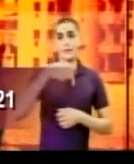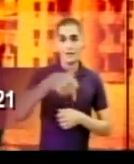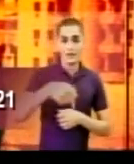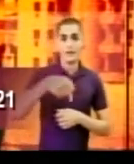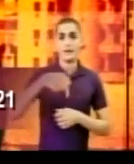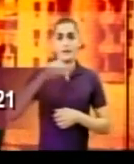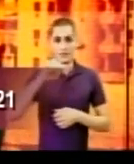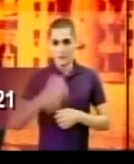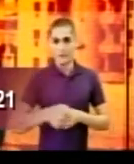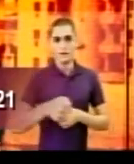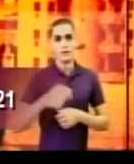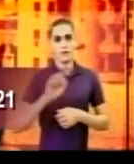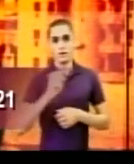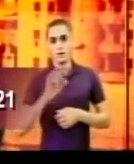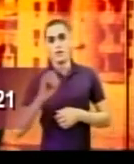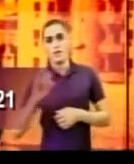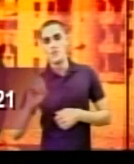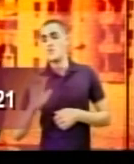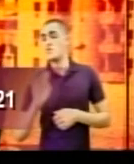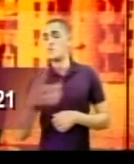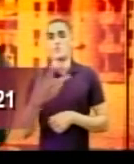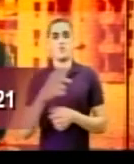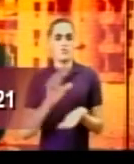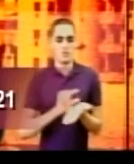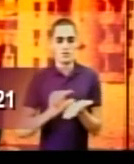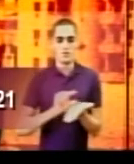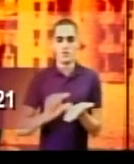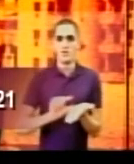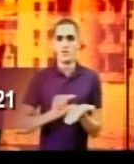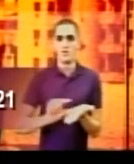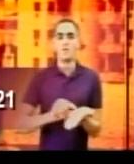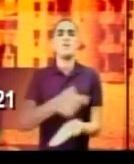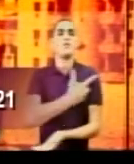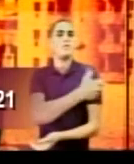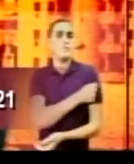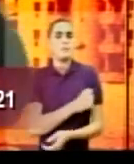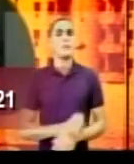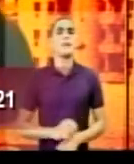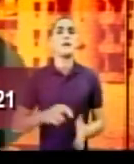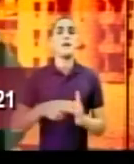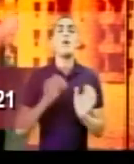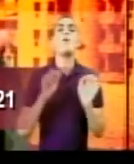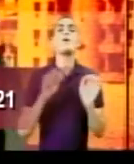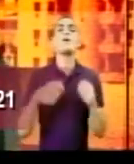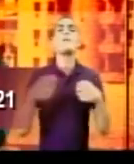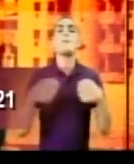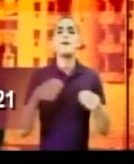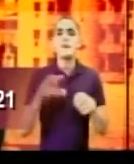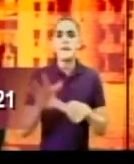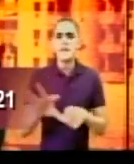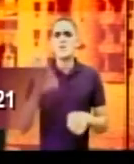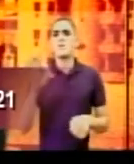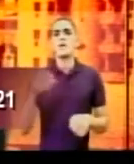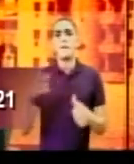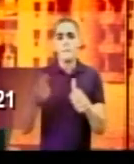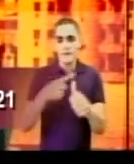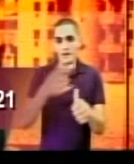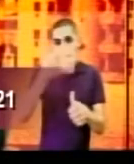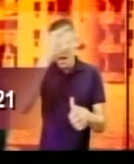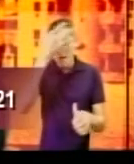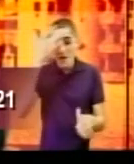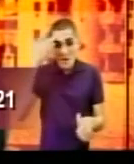pessoal. Ou seja, a gente tem que fazer as prioridades de quem está à frente, não aquele que